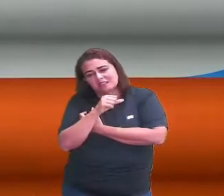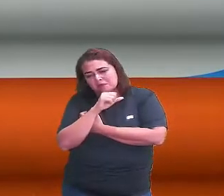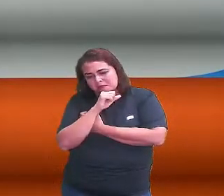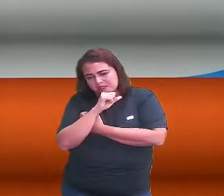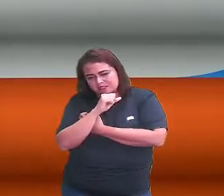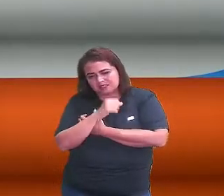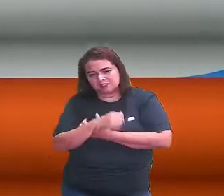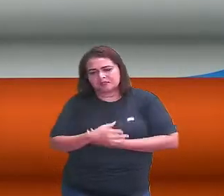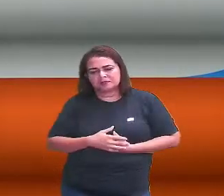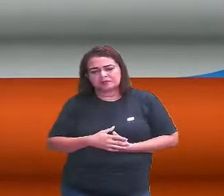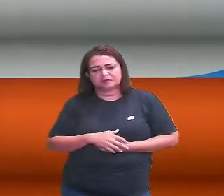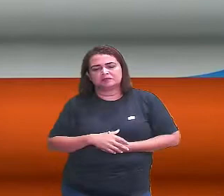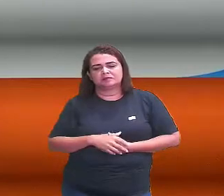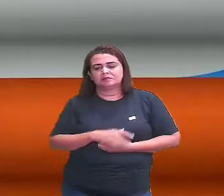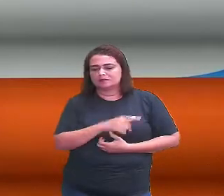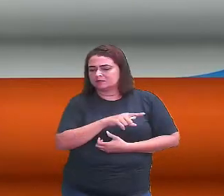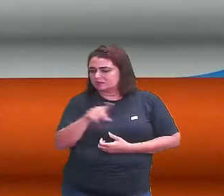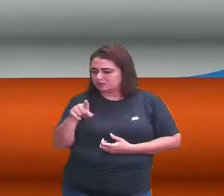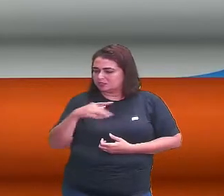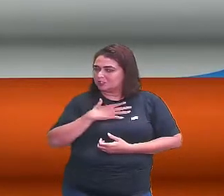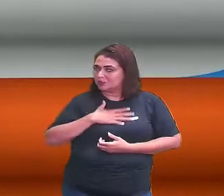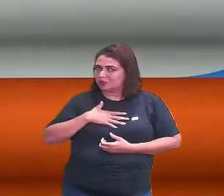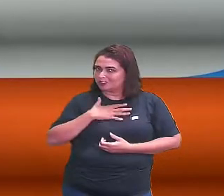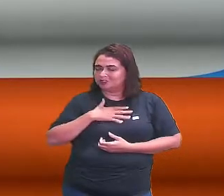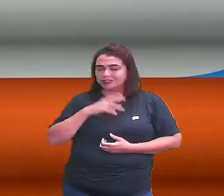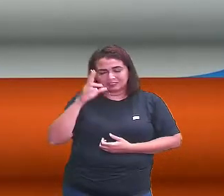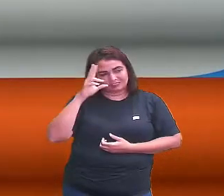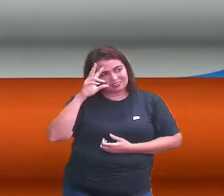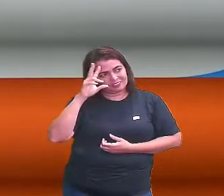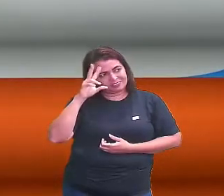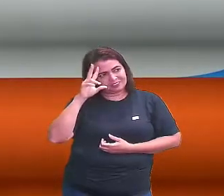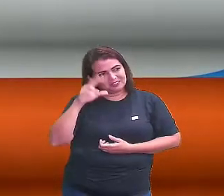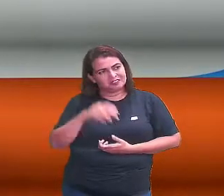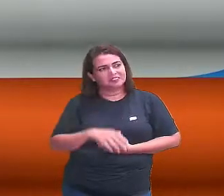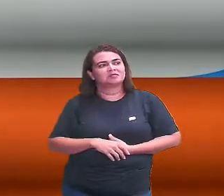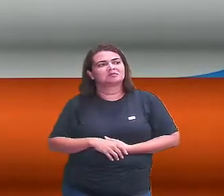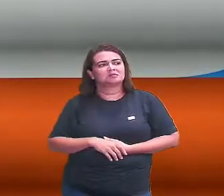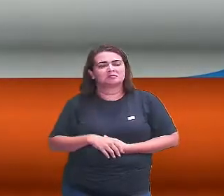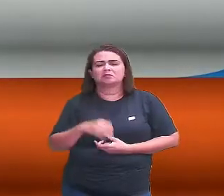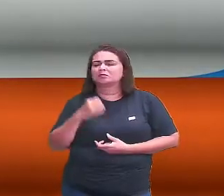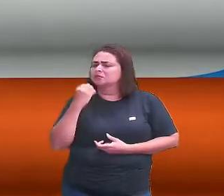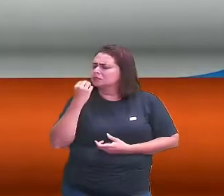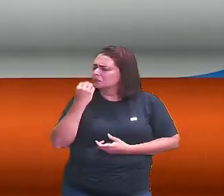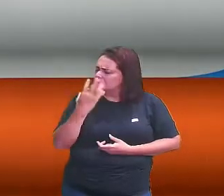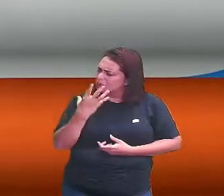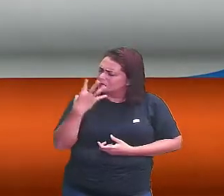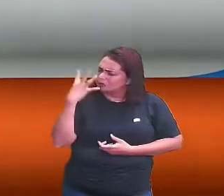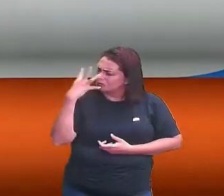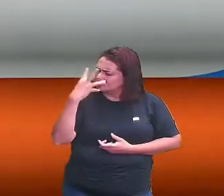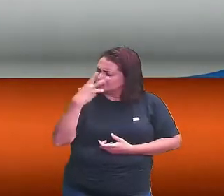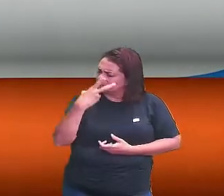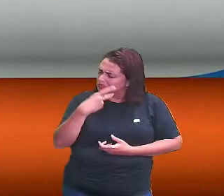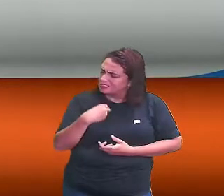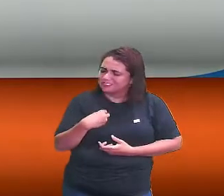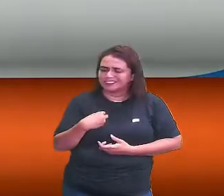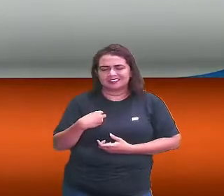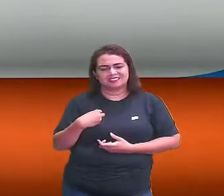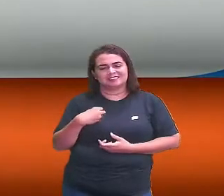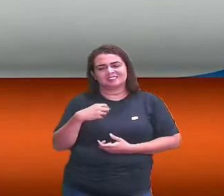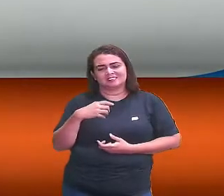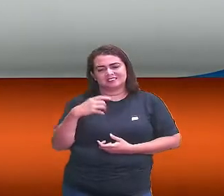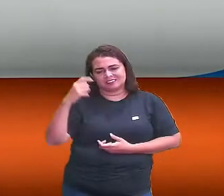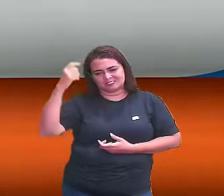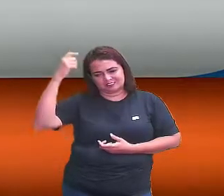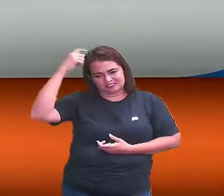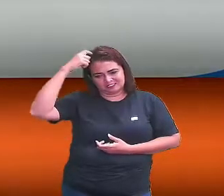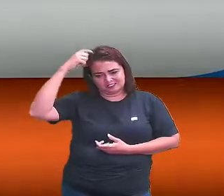dele. Vocês gostaram dessa história? Eu acho a história de Douglas linda, linda, linda, linda, linda. Mas